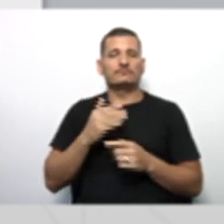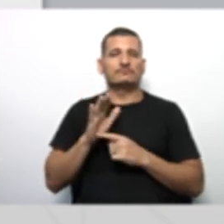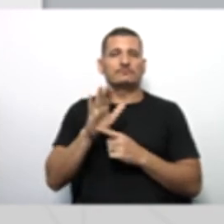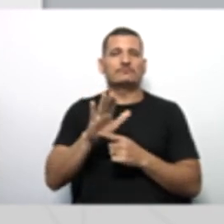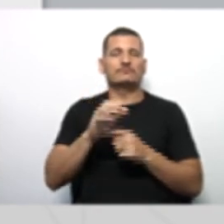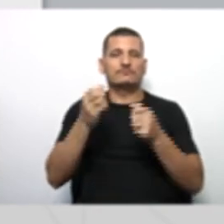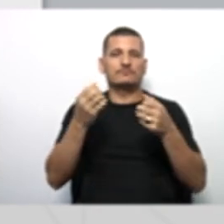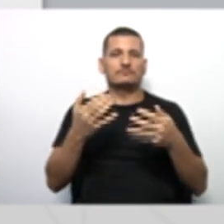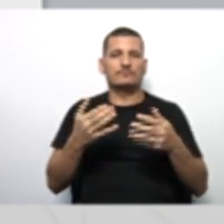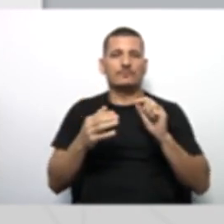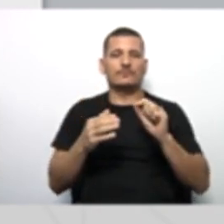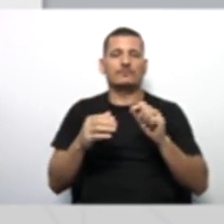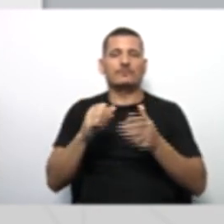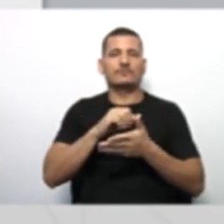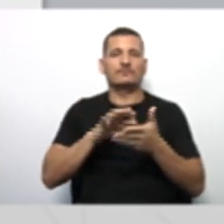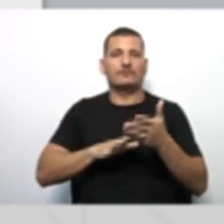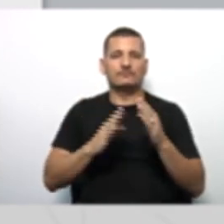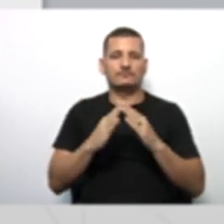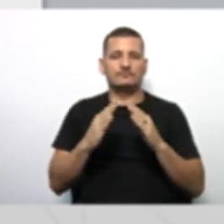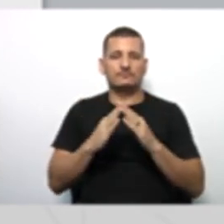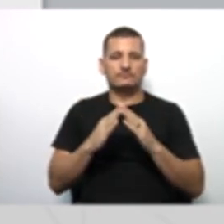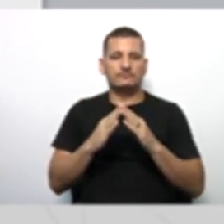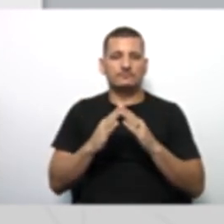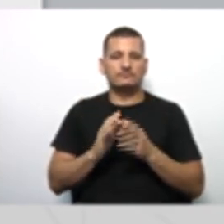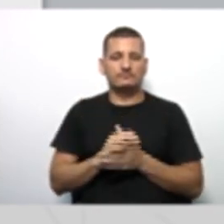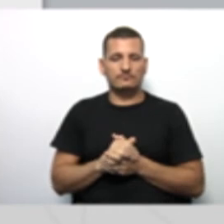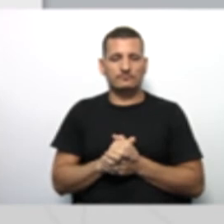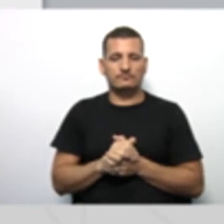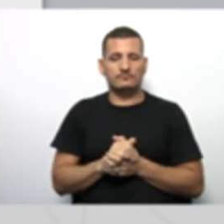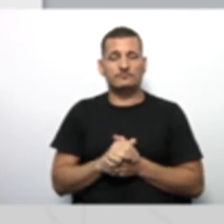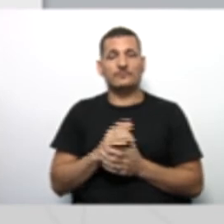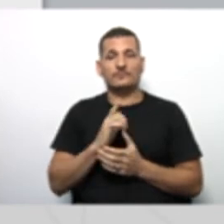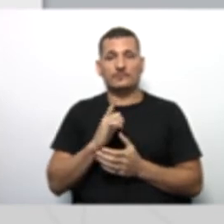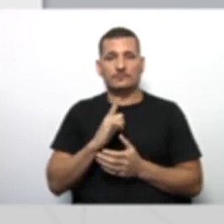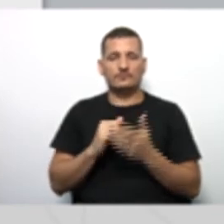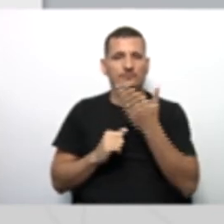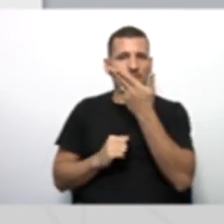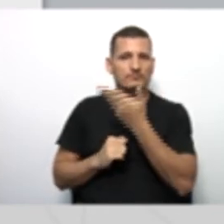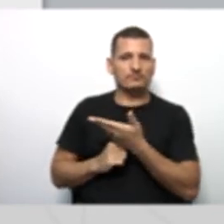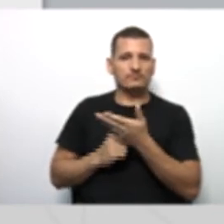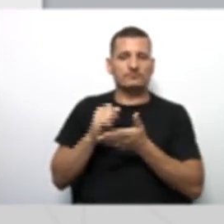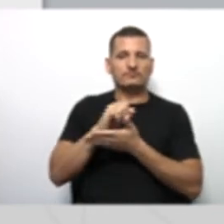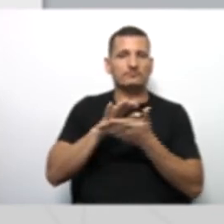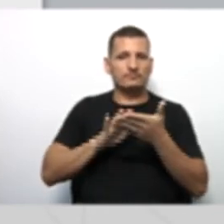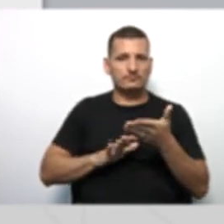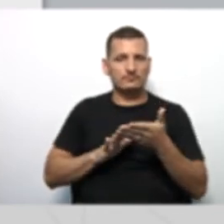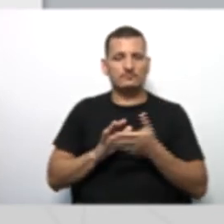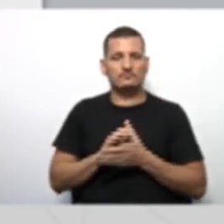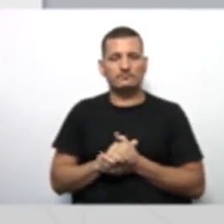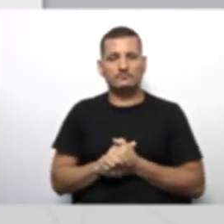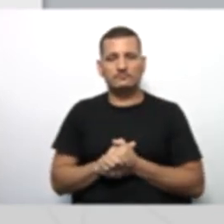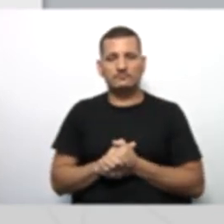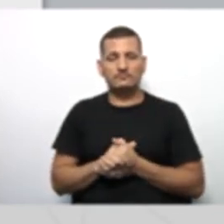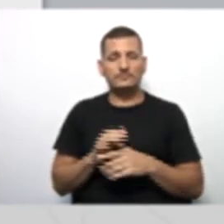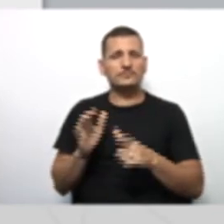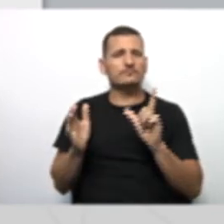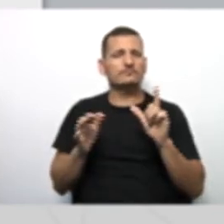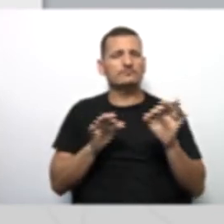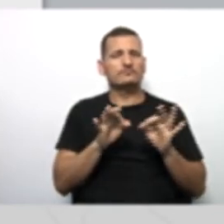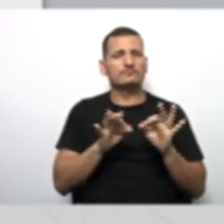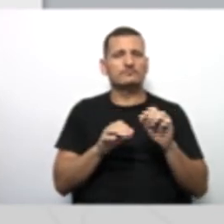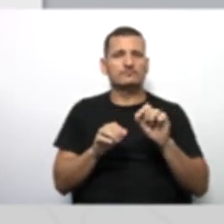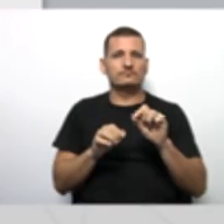dias, e o responsável, vou colocar o nome da pessoa aqui, vou colocar o Ademar, que é o nosso administrador, e aí ele